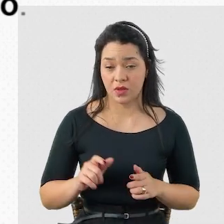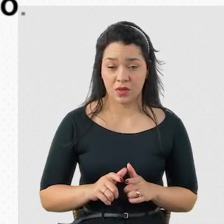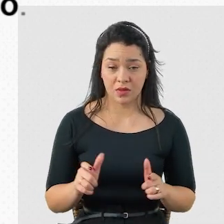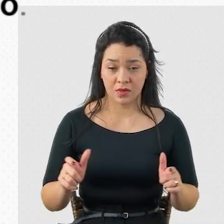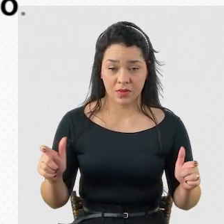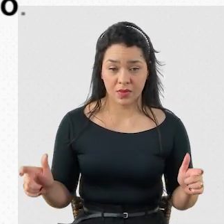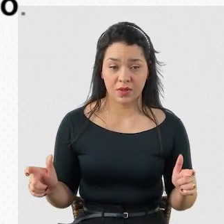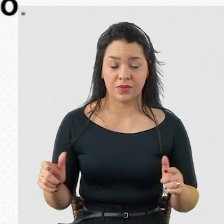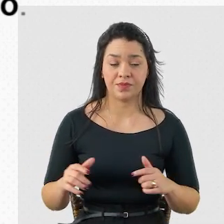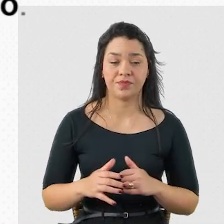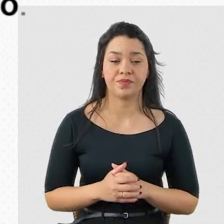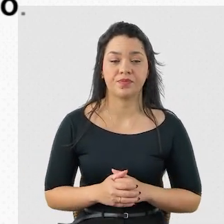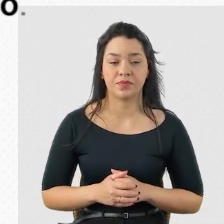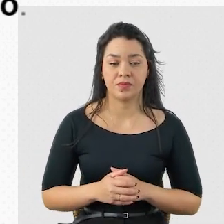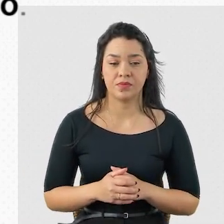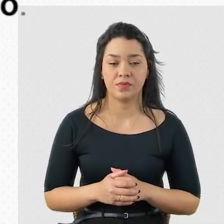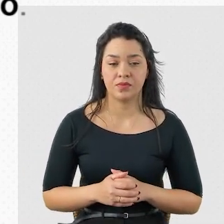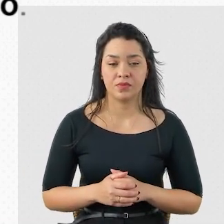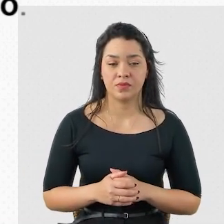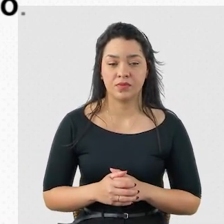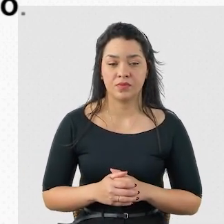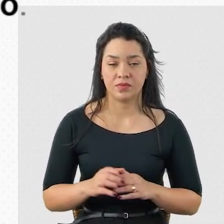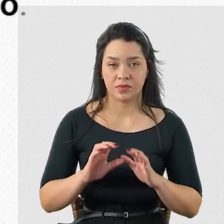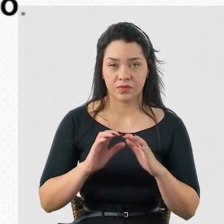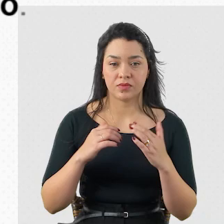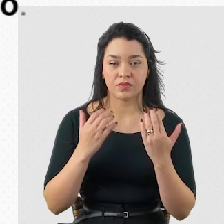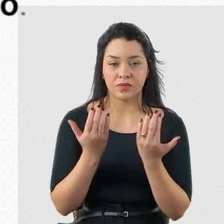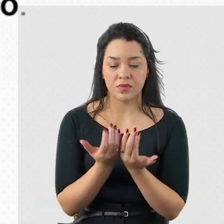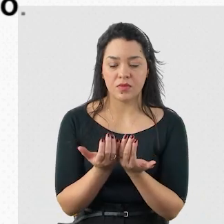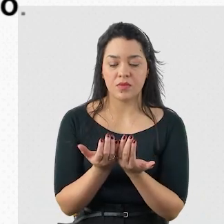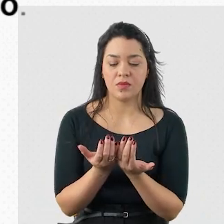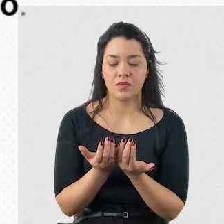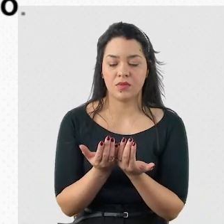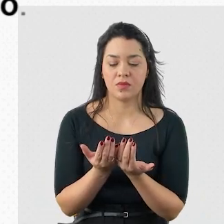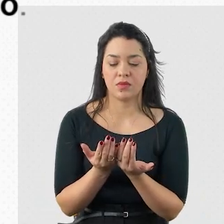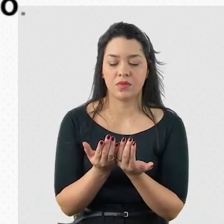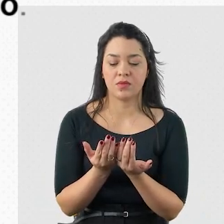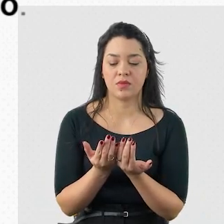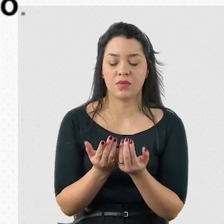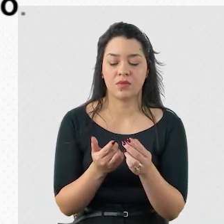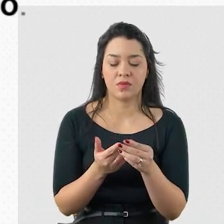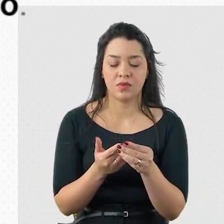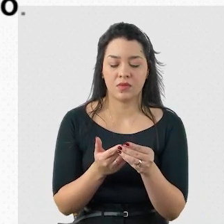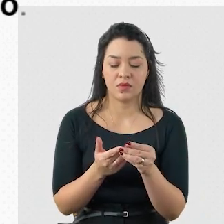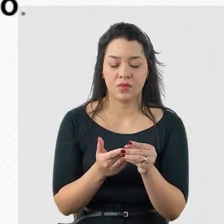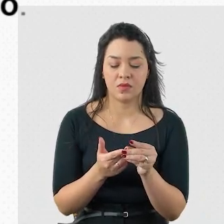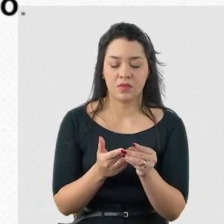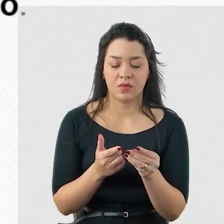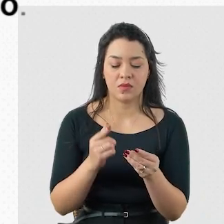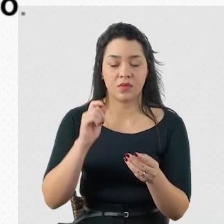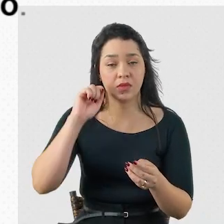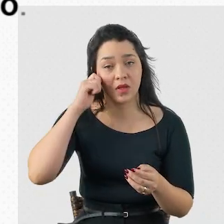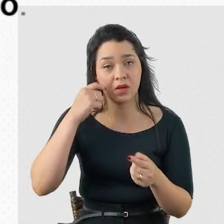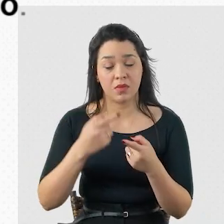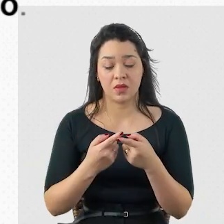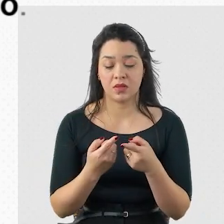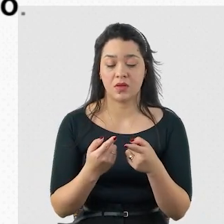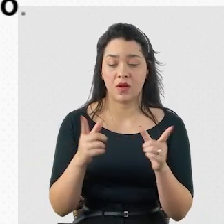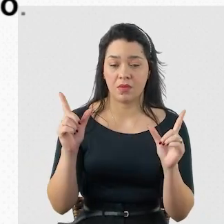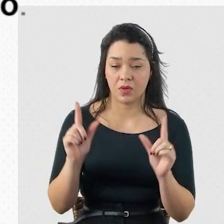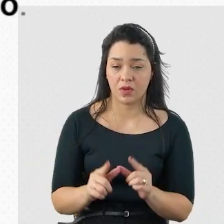as vozes periféricas, artistas de comunidades indígenas, artistas negros e negras, né, porque elas são minorias